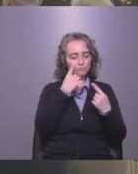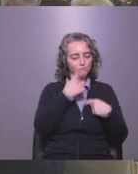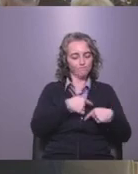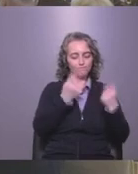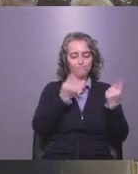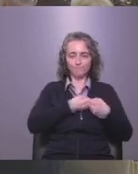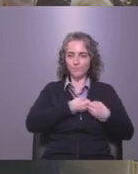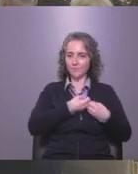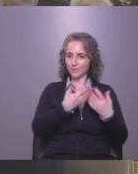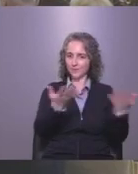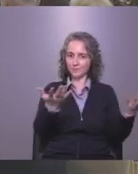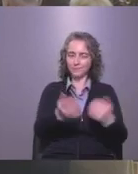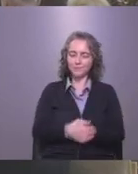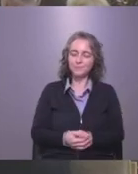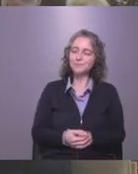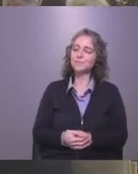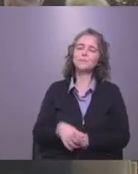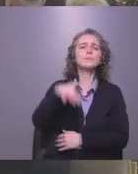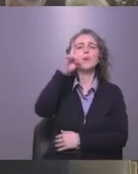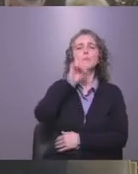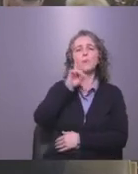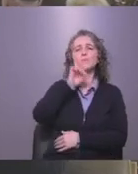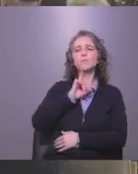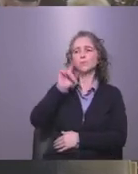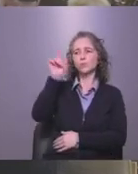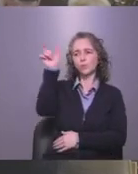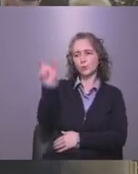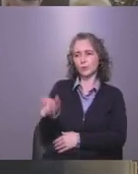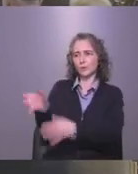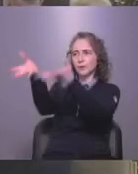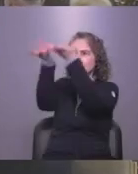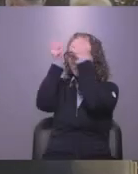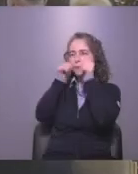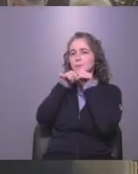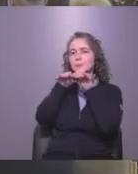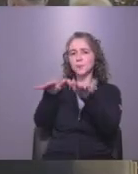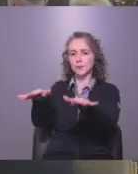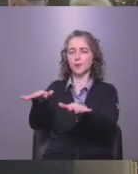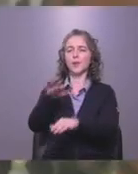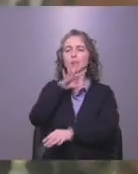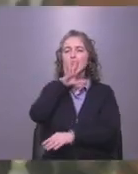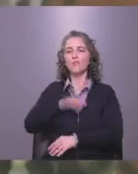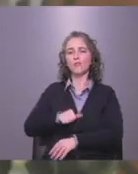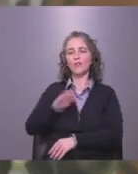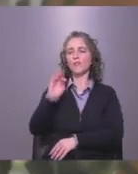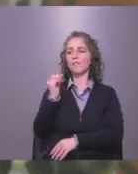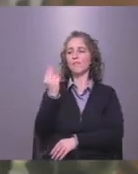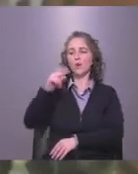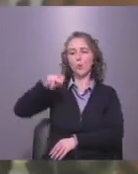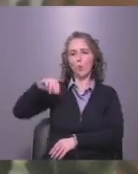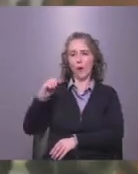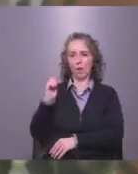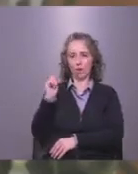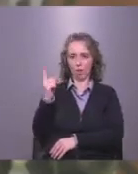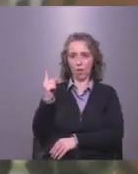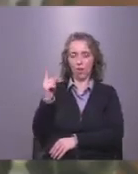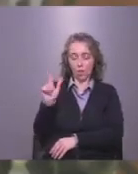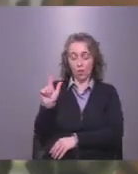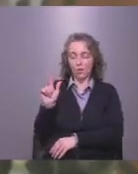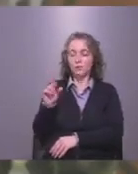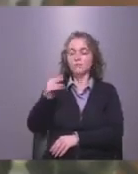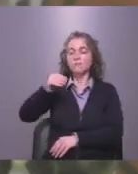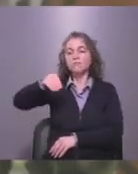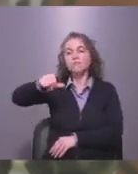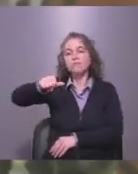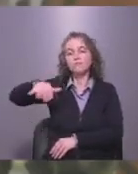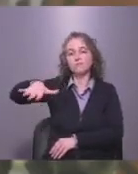Havia também uma profetisa, Ana, filha de Fanuel, da tribo de Asser. Era de idade muito avançada e